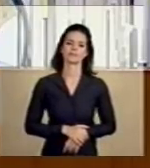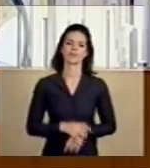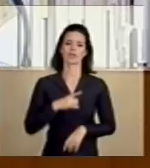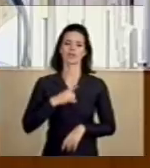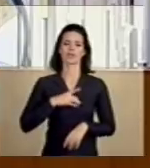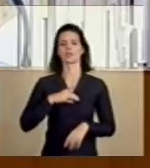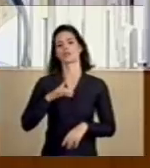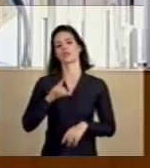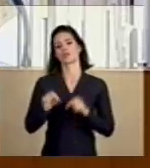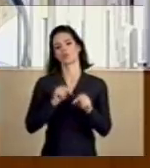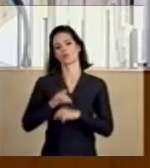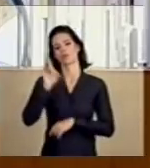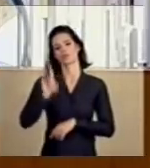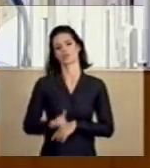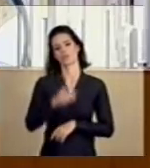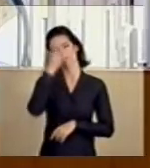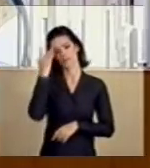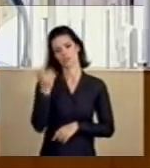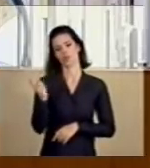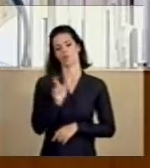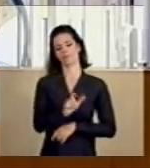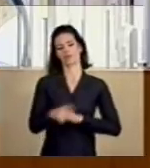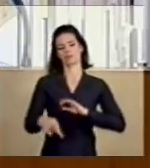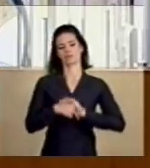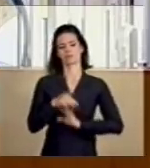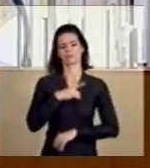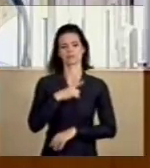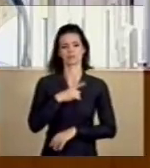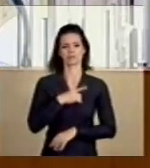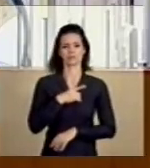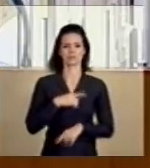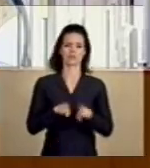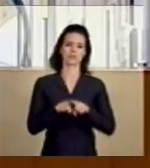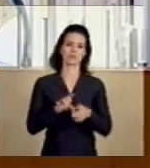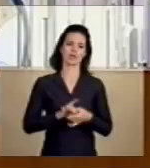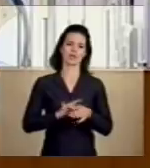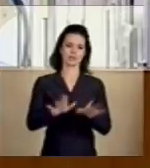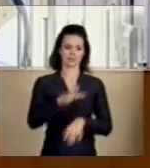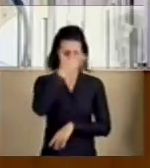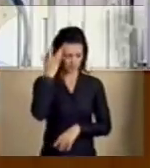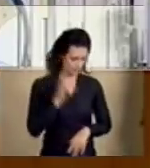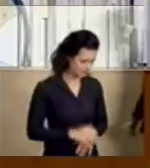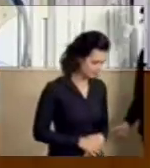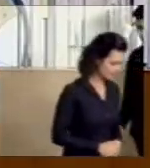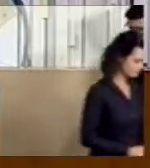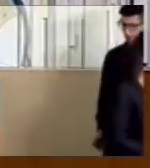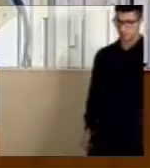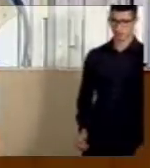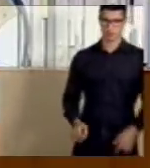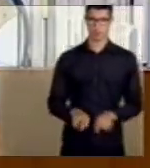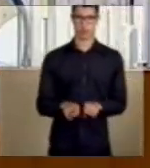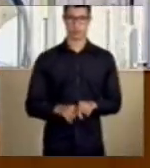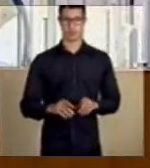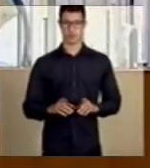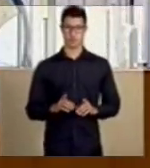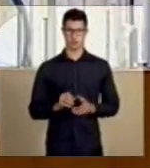direito ao nome em seu artigo 18, ao reconhecimento à personalidade, à liberdade pessoal e, com base na doutrina, na